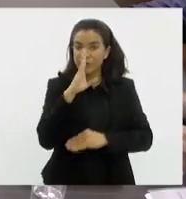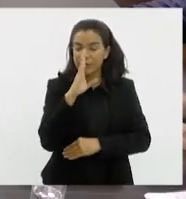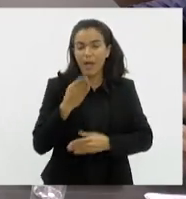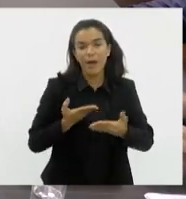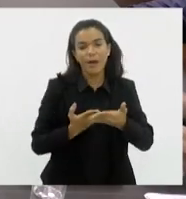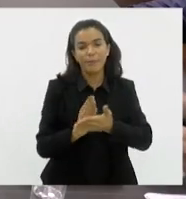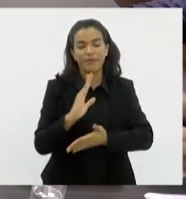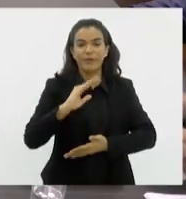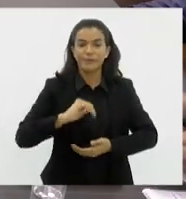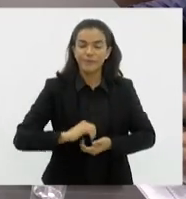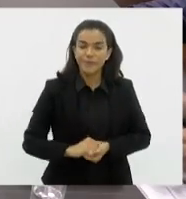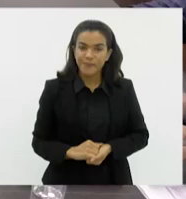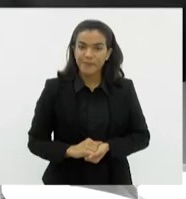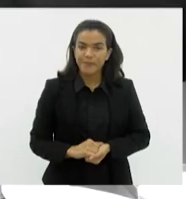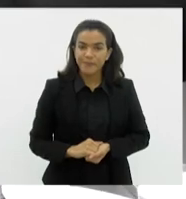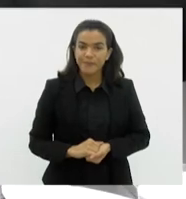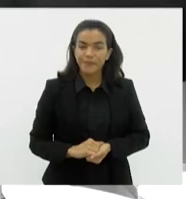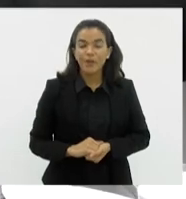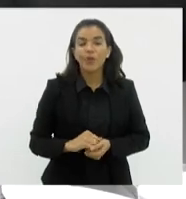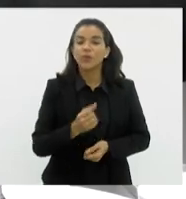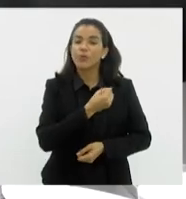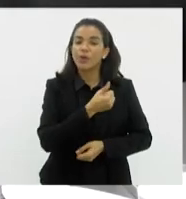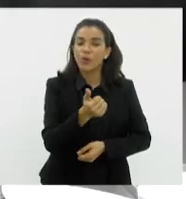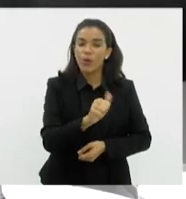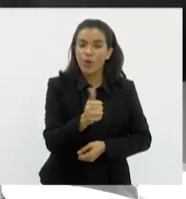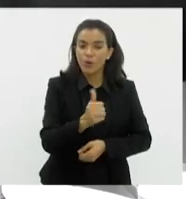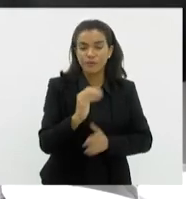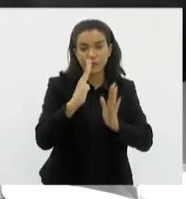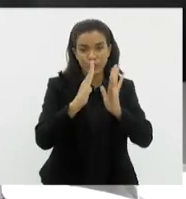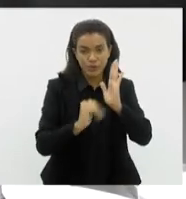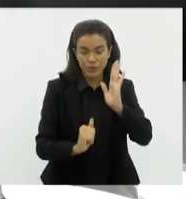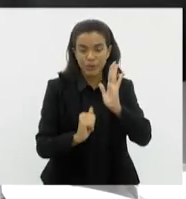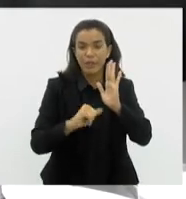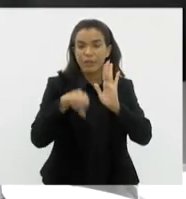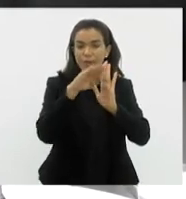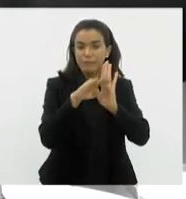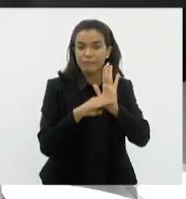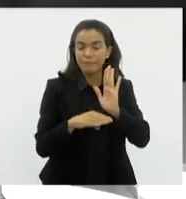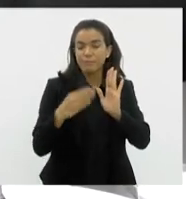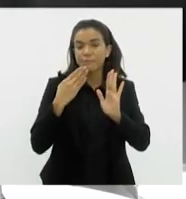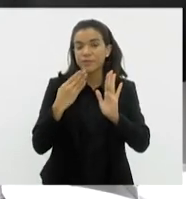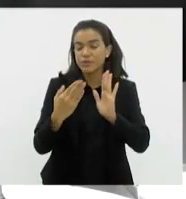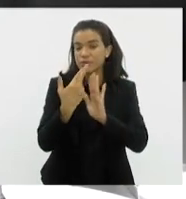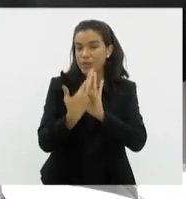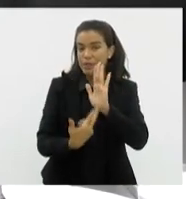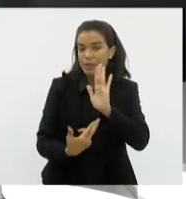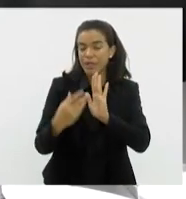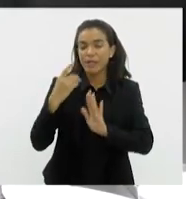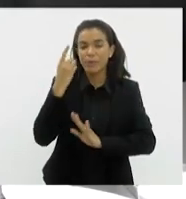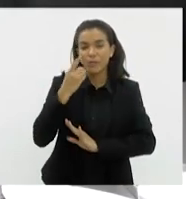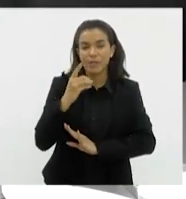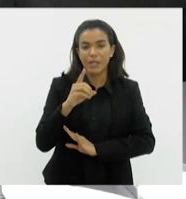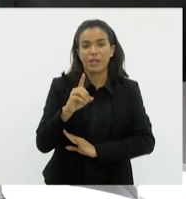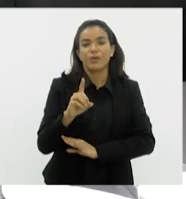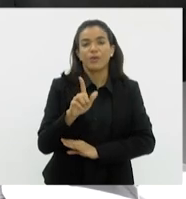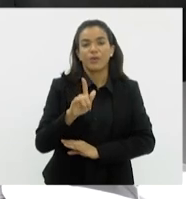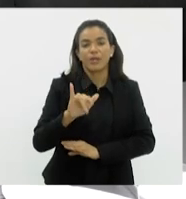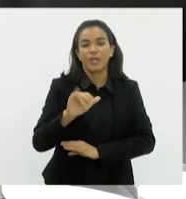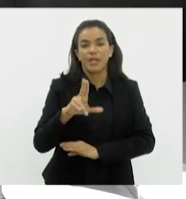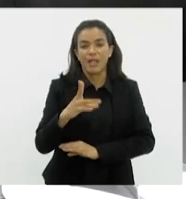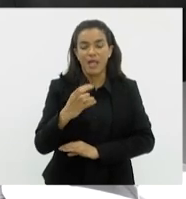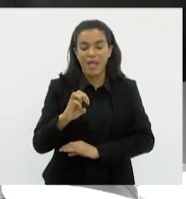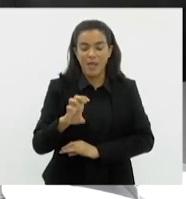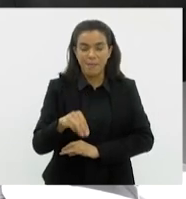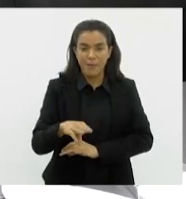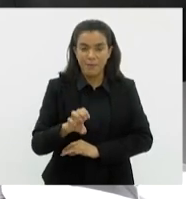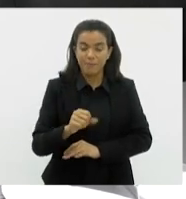estão. Aprovado. Item 11 da pauta. Foi retirado de pauta a pedido do relator, deputado Guilherme Delaroli. Item 12